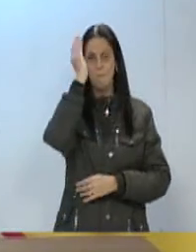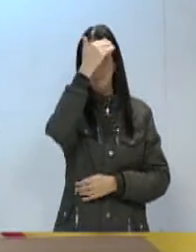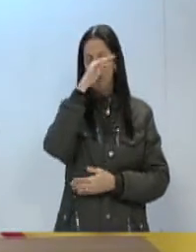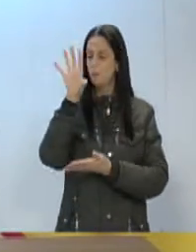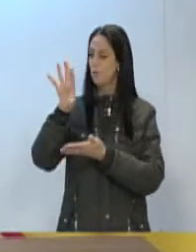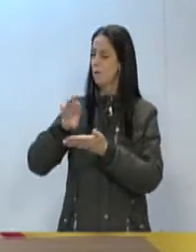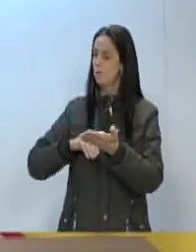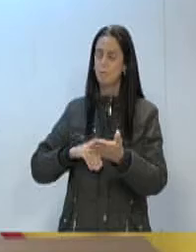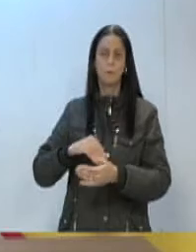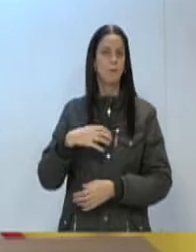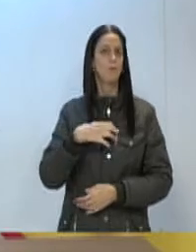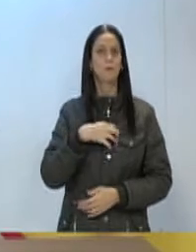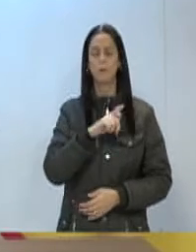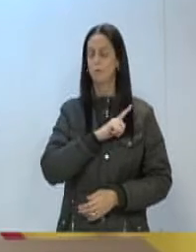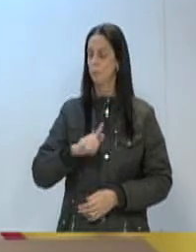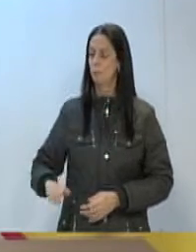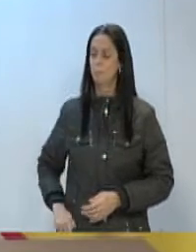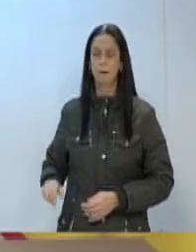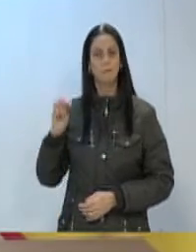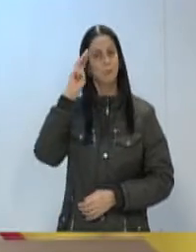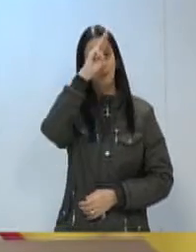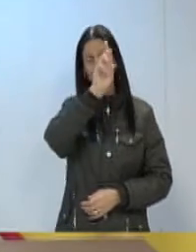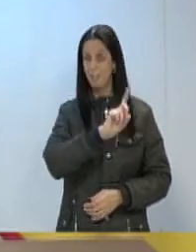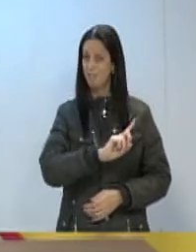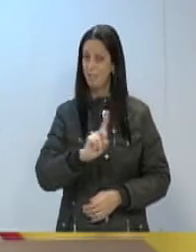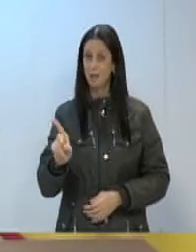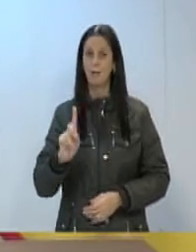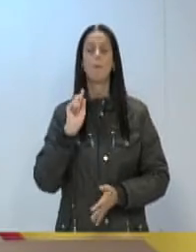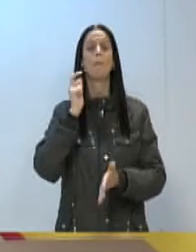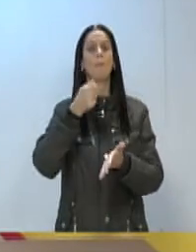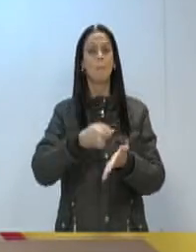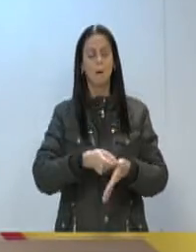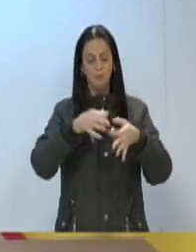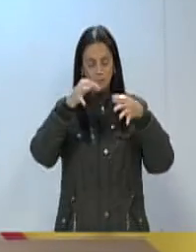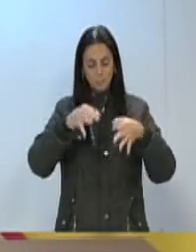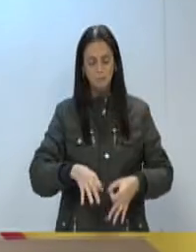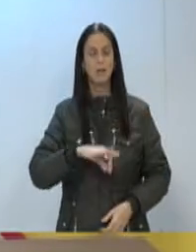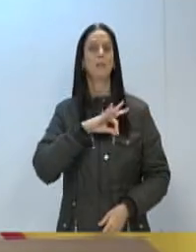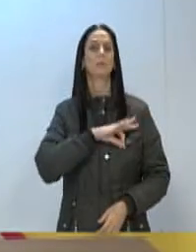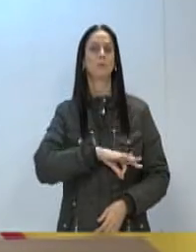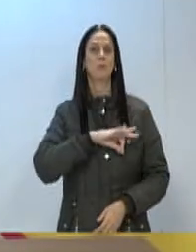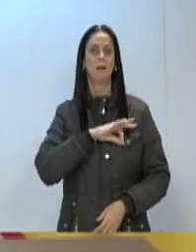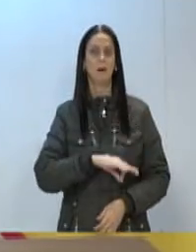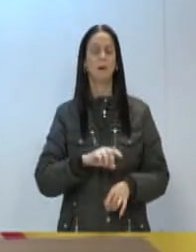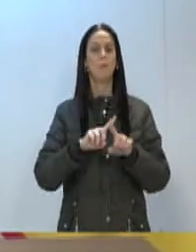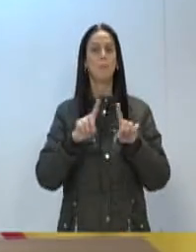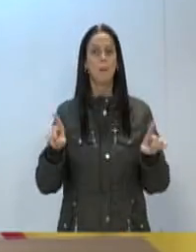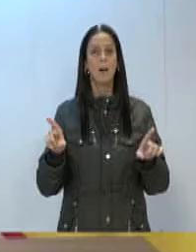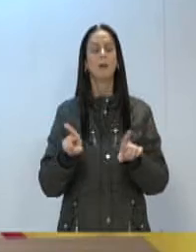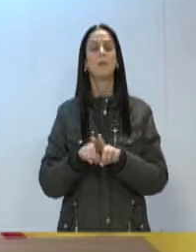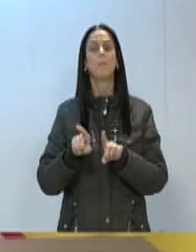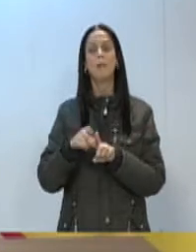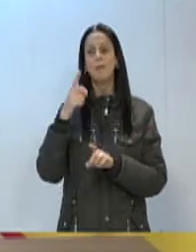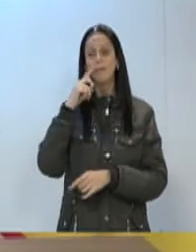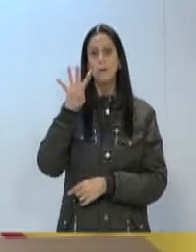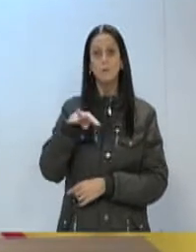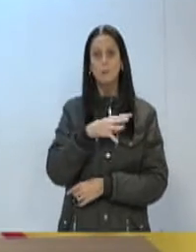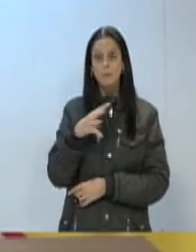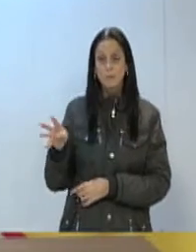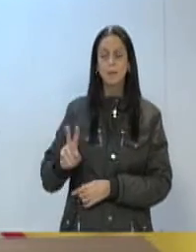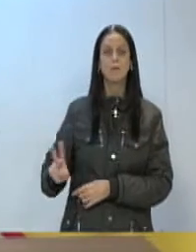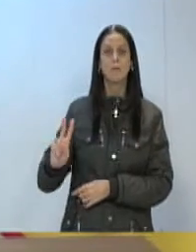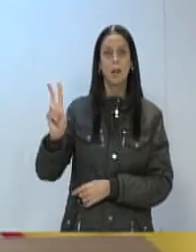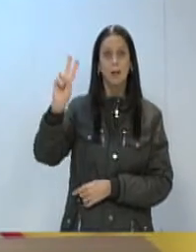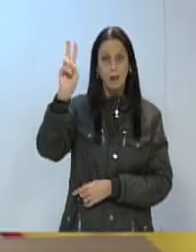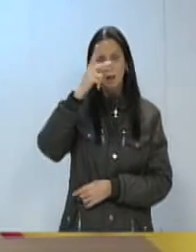do governador Moisés Faça sim o pagamento do PIS Mas faça Hades compactação também da tabela para que valorize quem